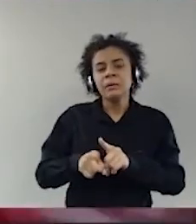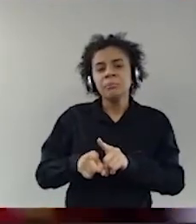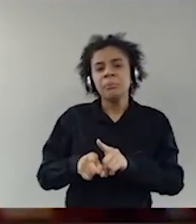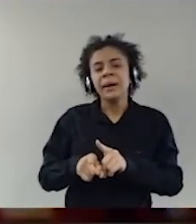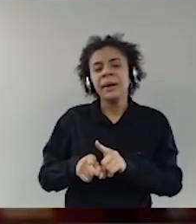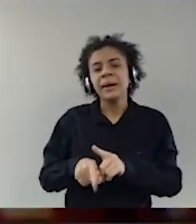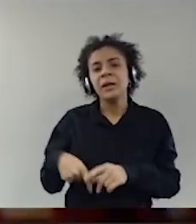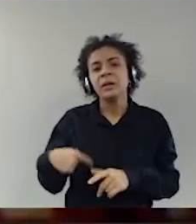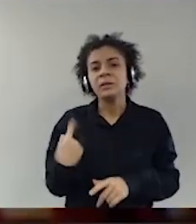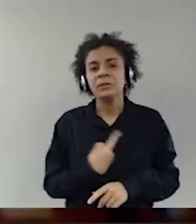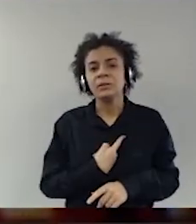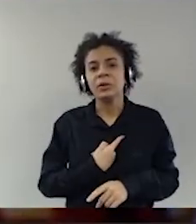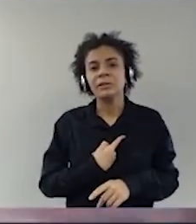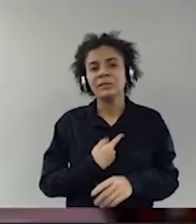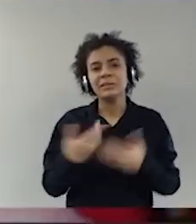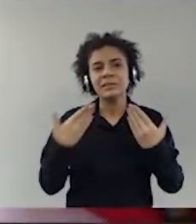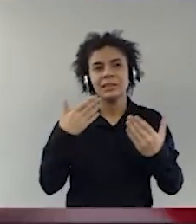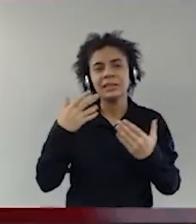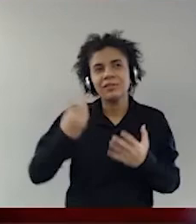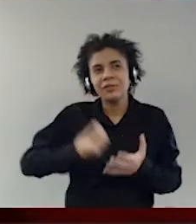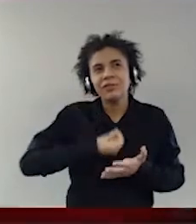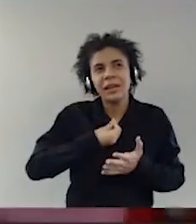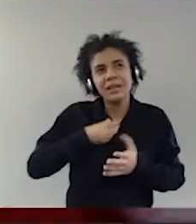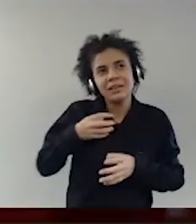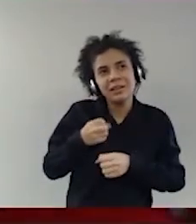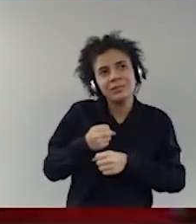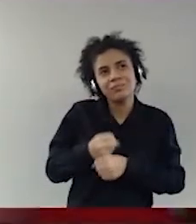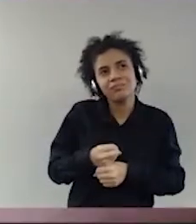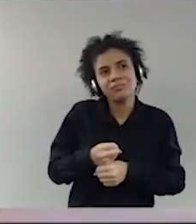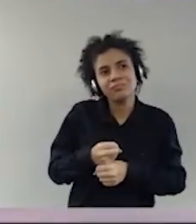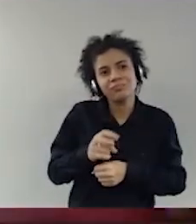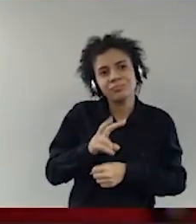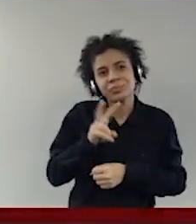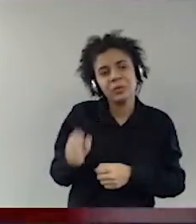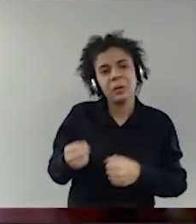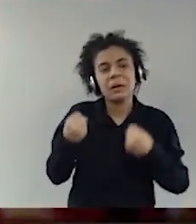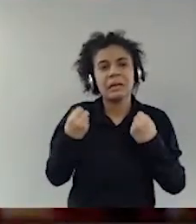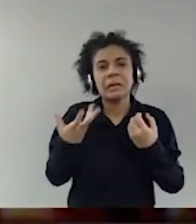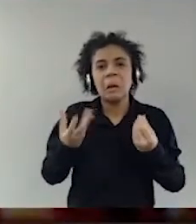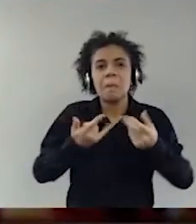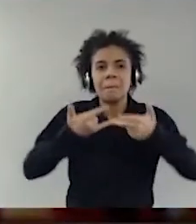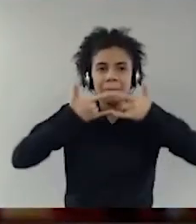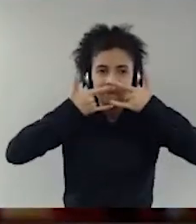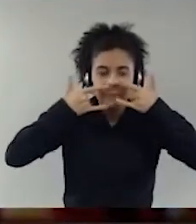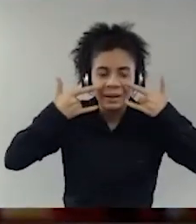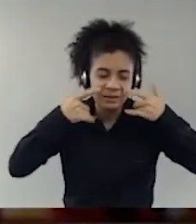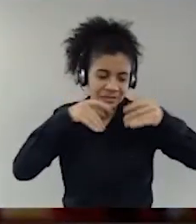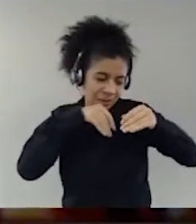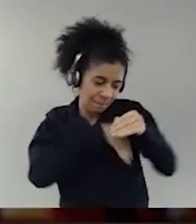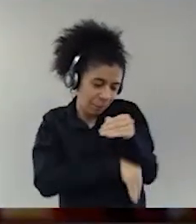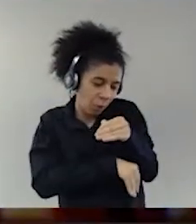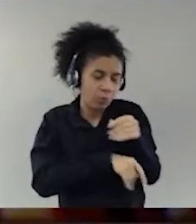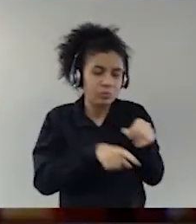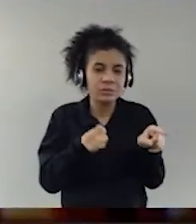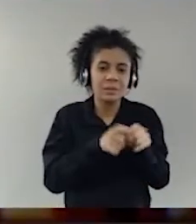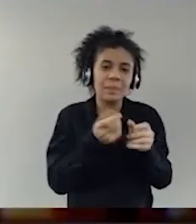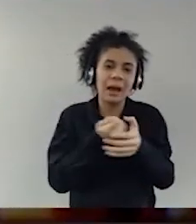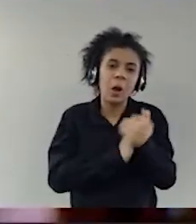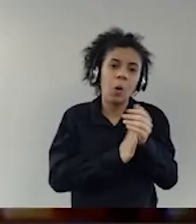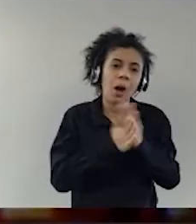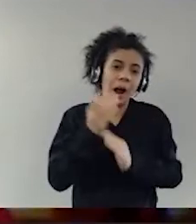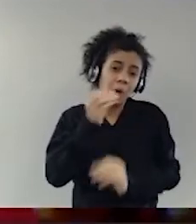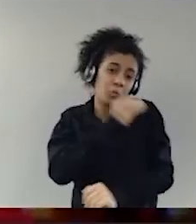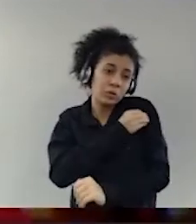dentro da nossa necessaire, a partir da necessidade de carregar uma máscara ou álcool gel, enquanto que